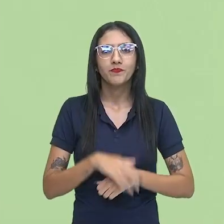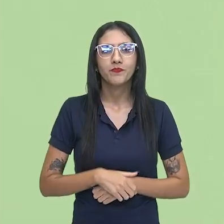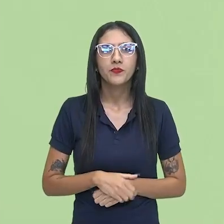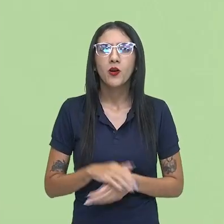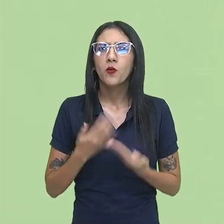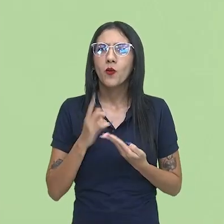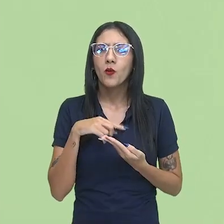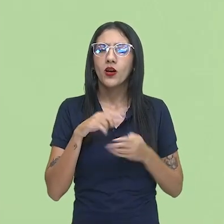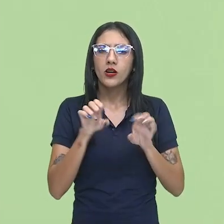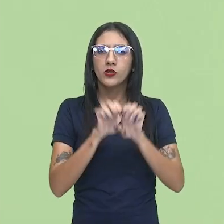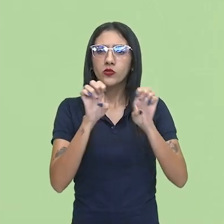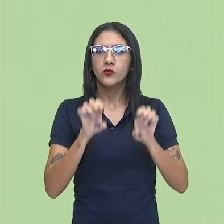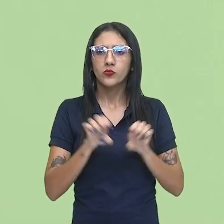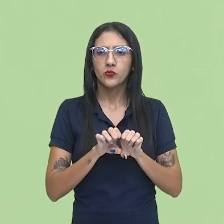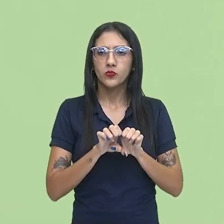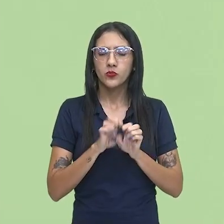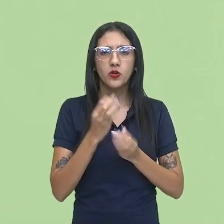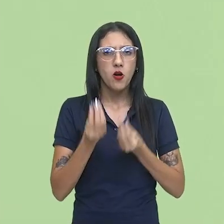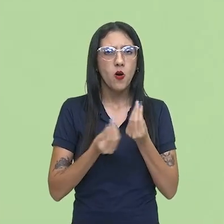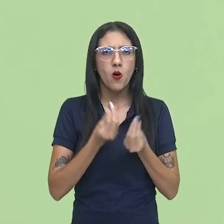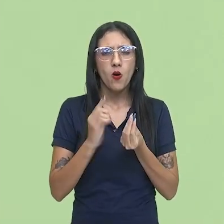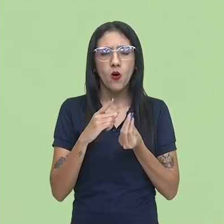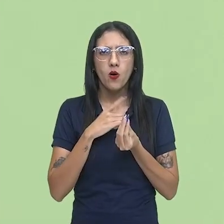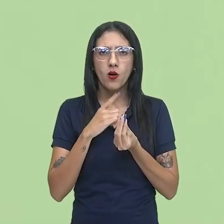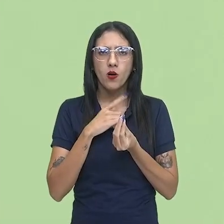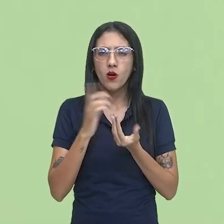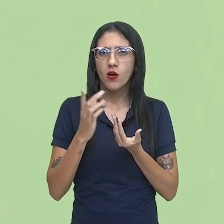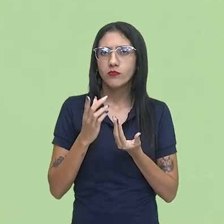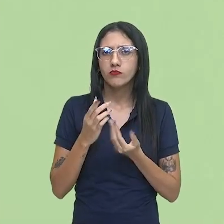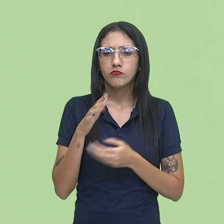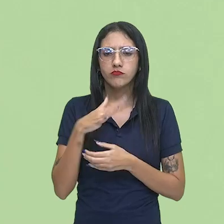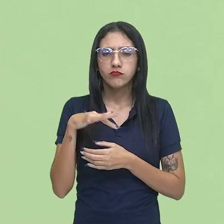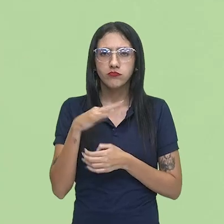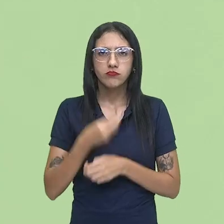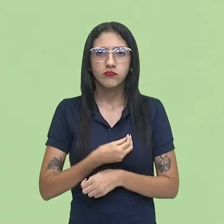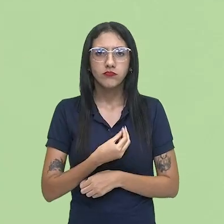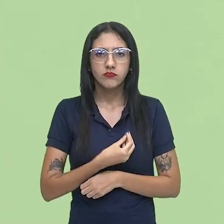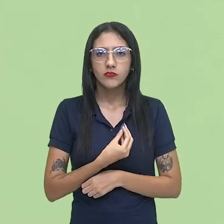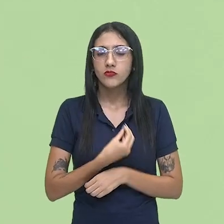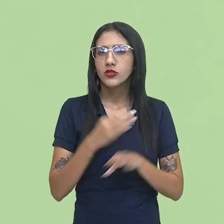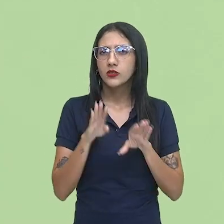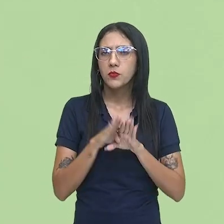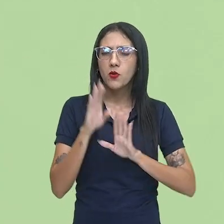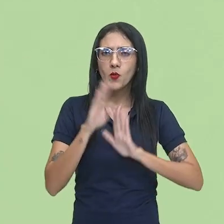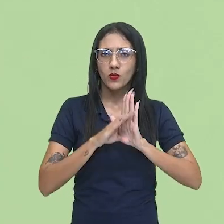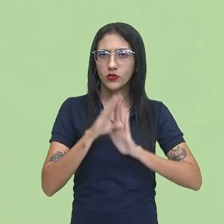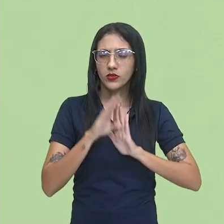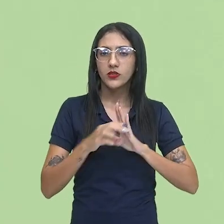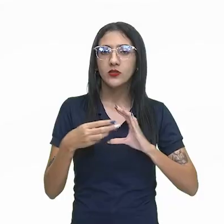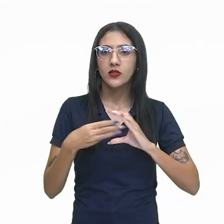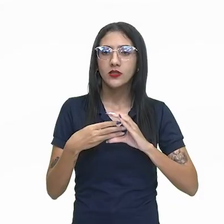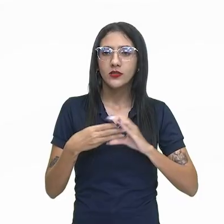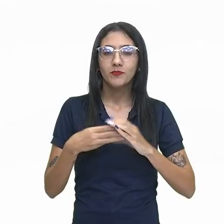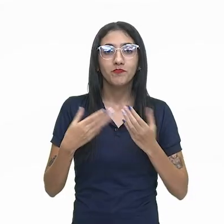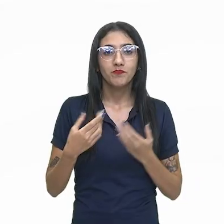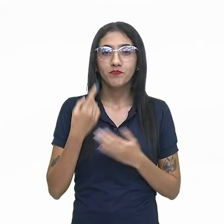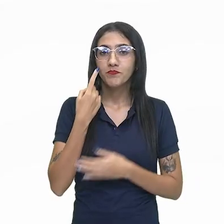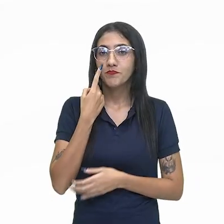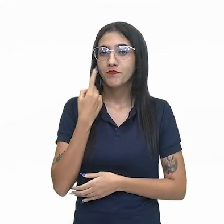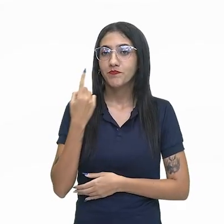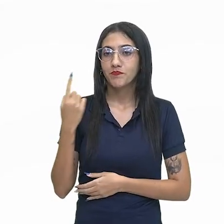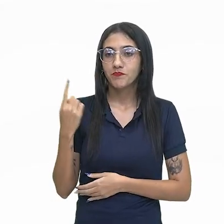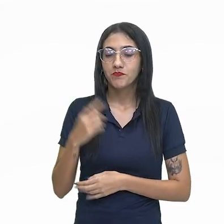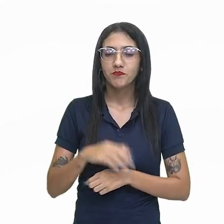sua estrutura, né, e como ela se comporta da forma fisiológica e conceitos também. Começando aí pela parte